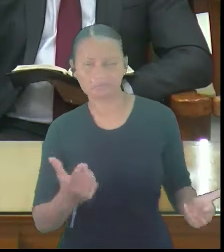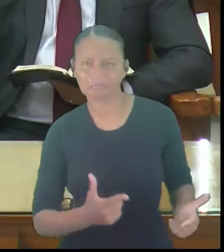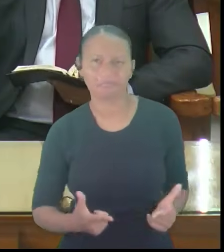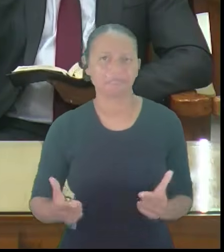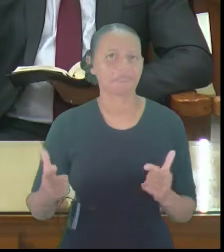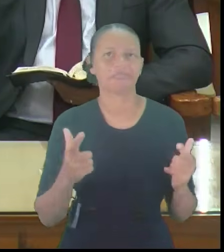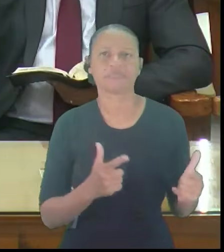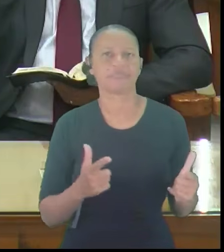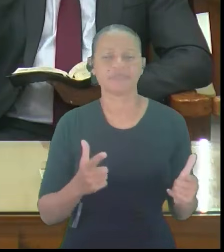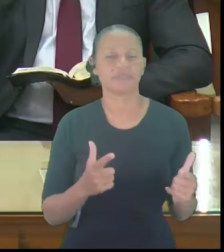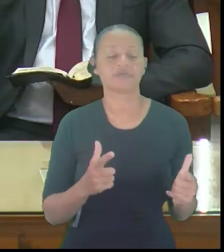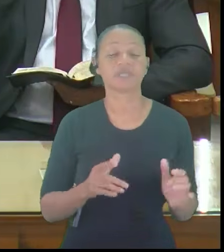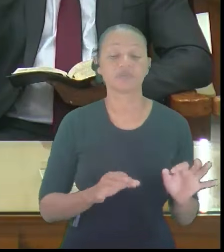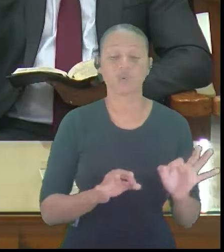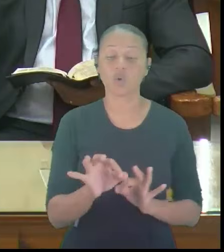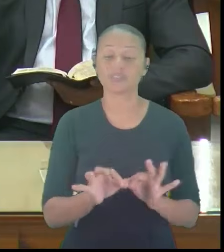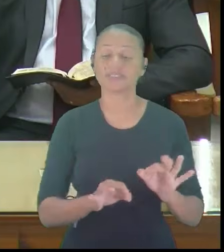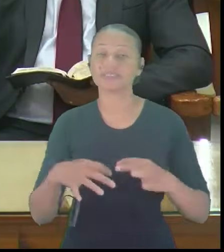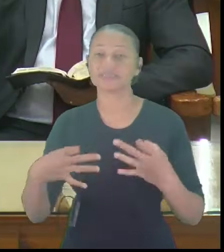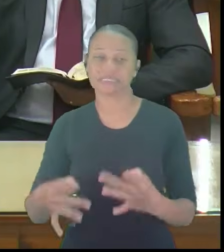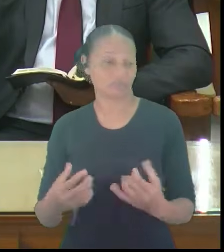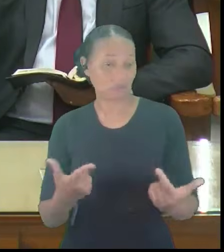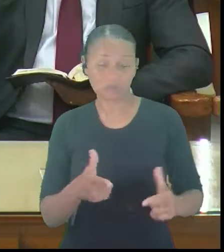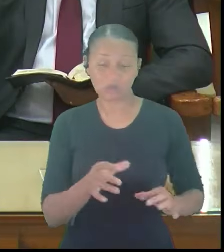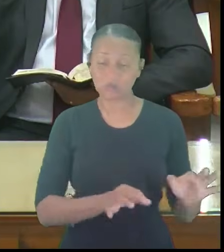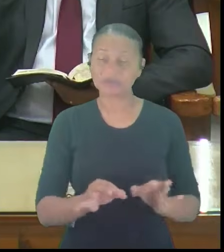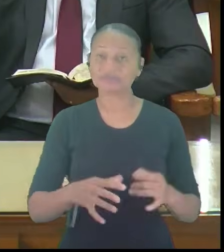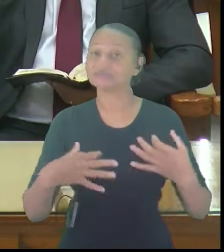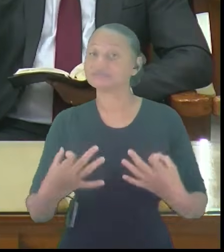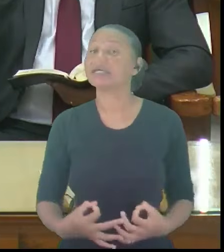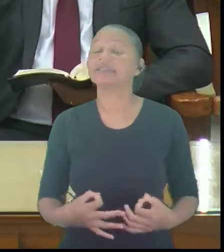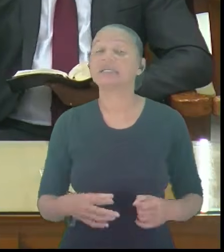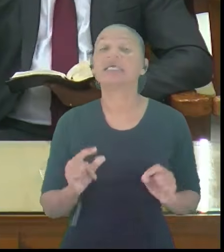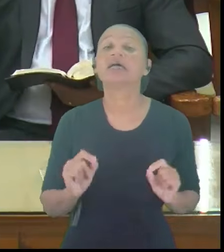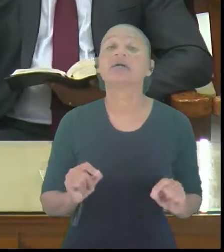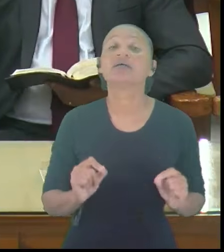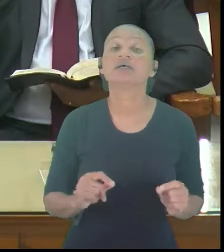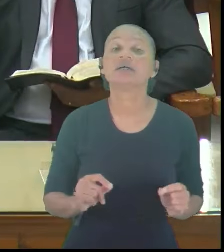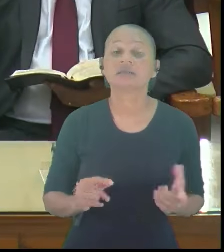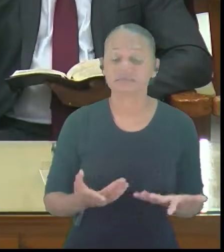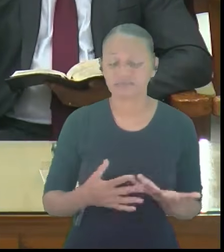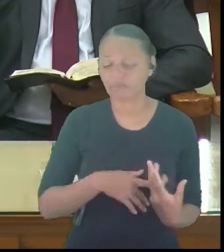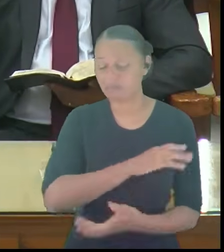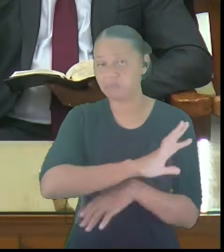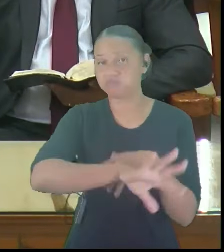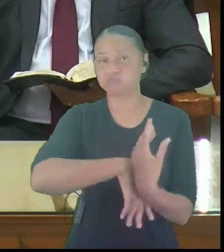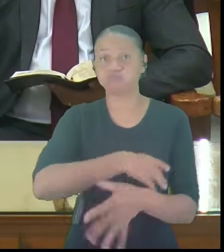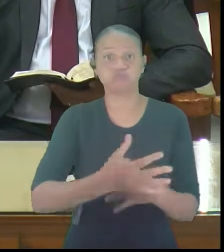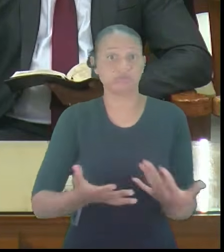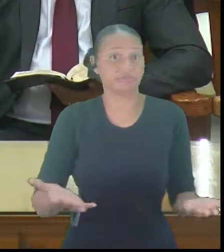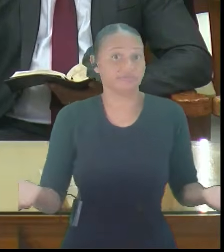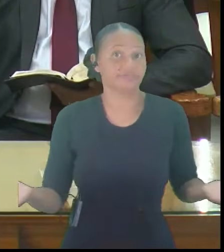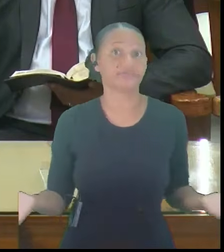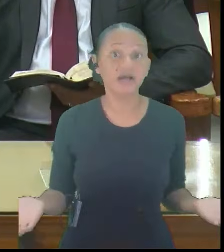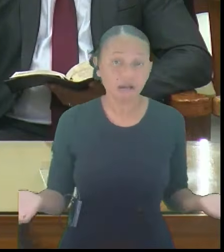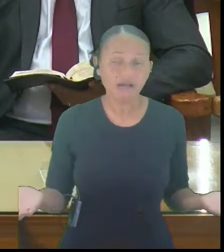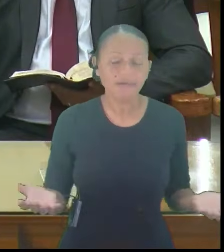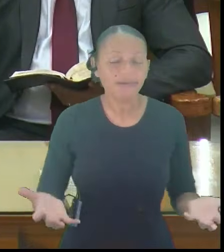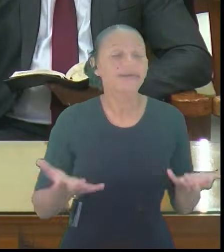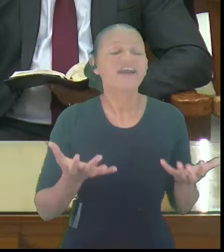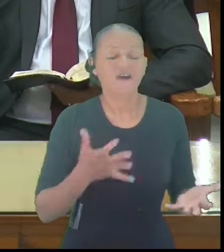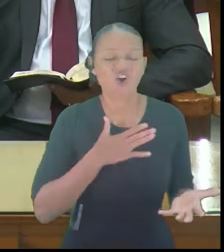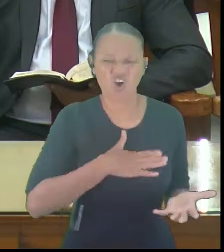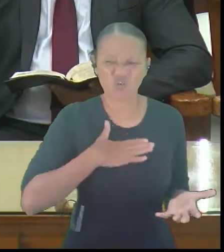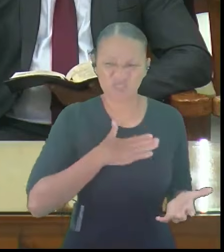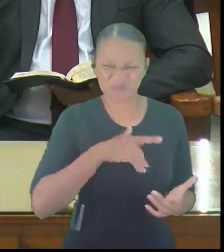há ordem. Onde não há ordem, há o que, meus amados irmãos? Desordem. E eles querem o quê?